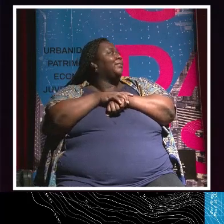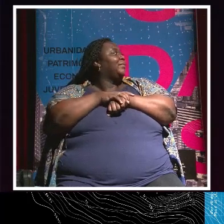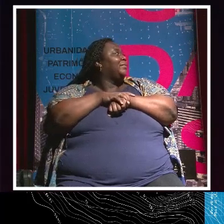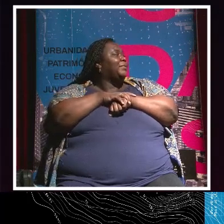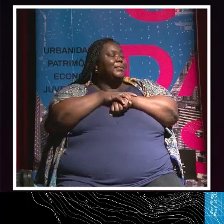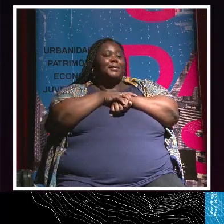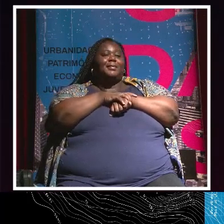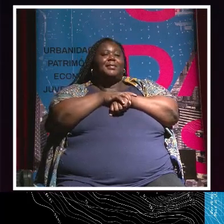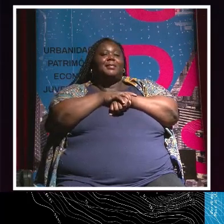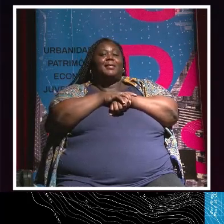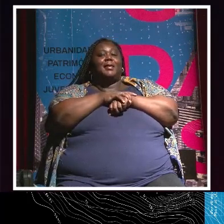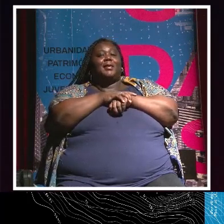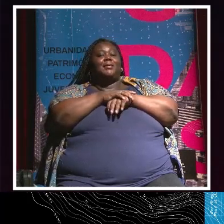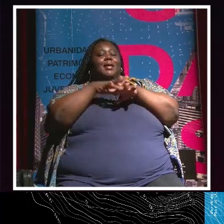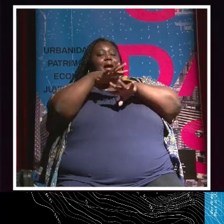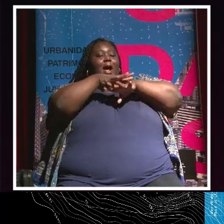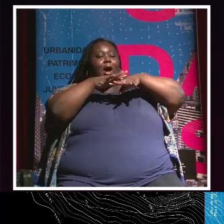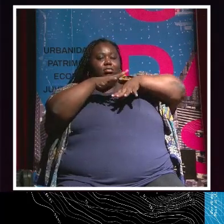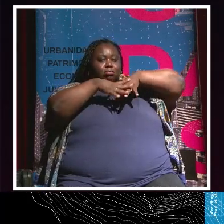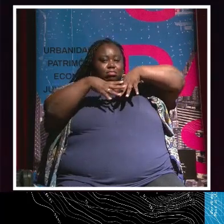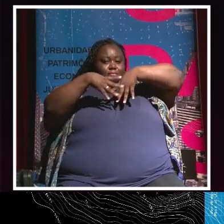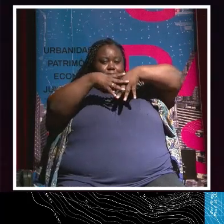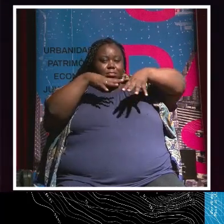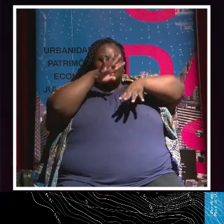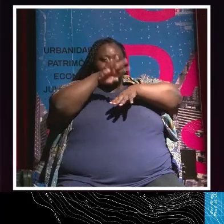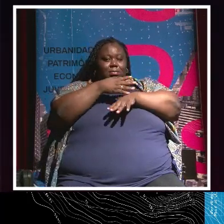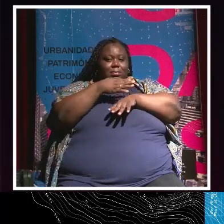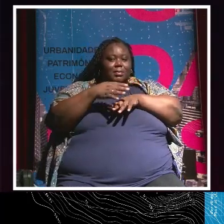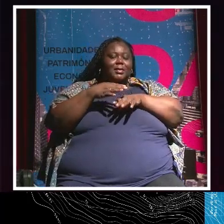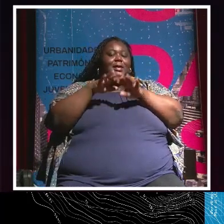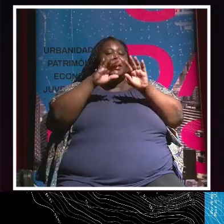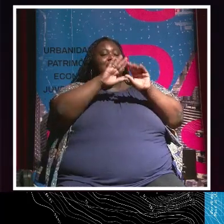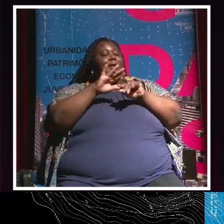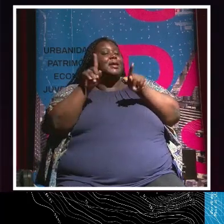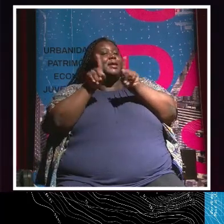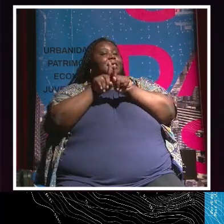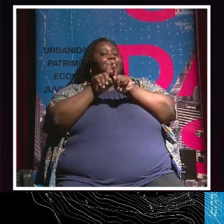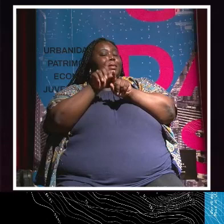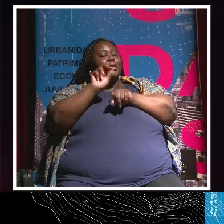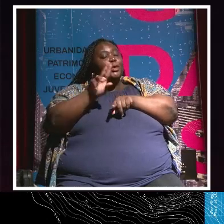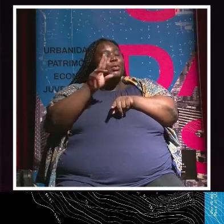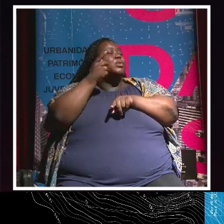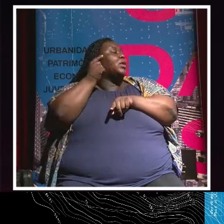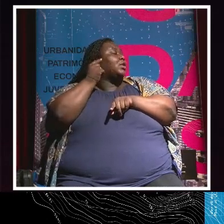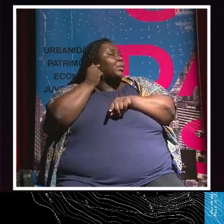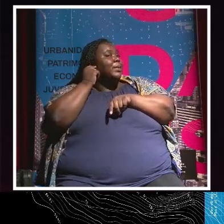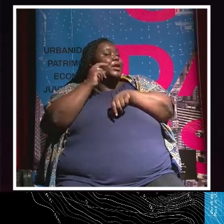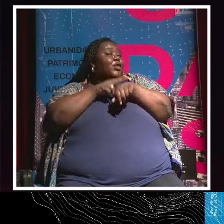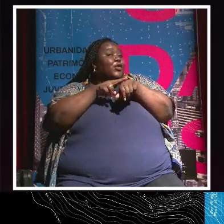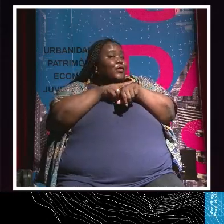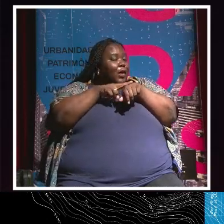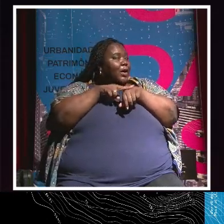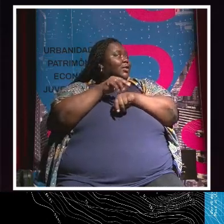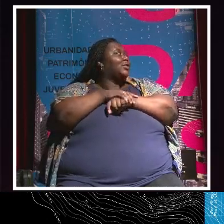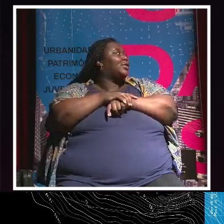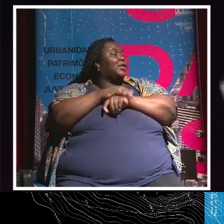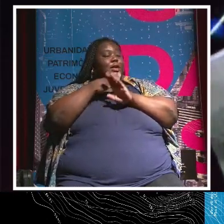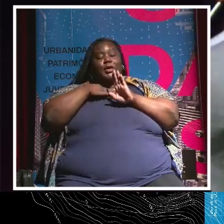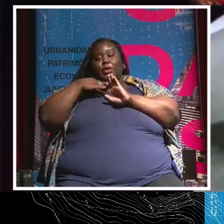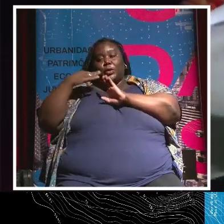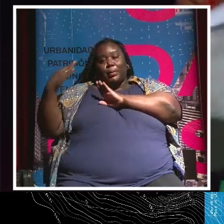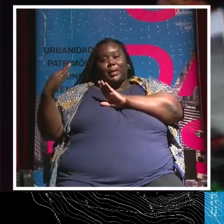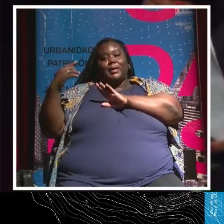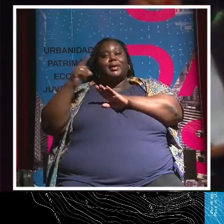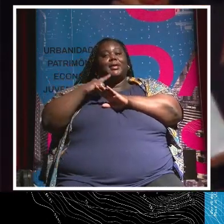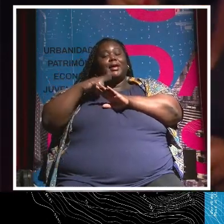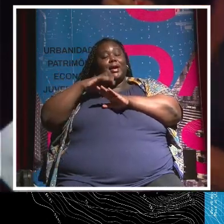estampas quadriculadas, estampas de triângulos. E estou com um brinquinho também verde. E aqui ao meu lado